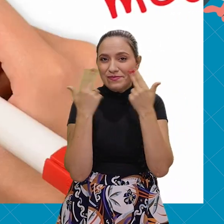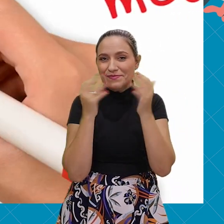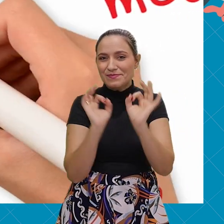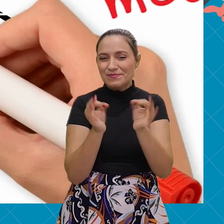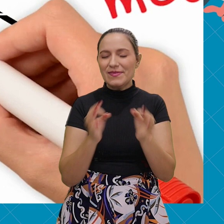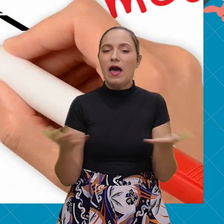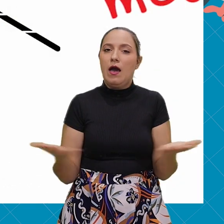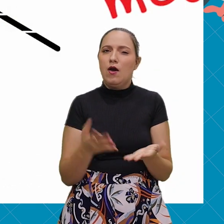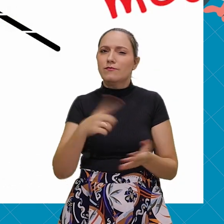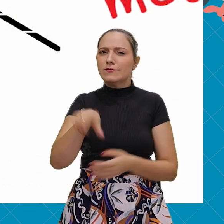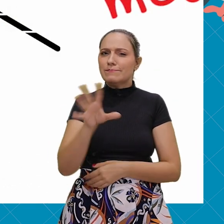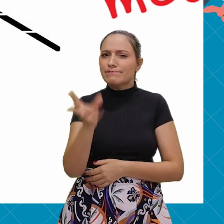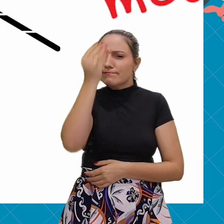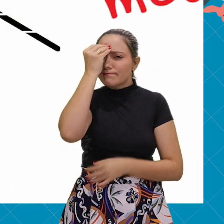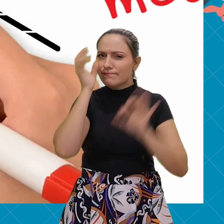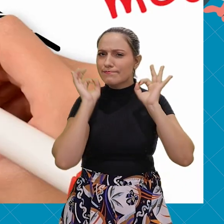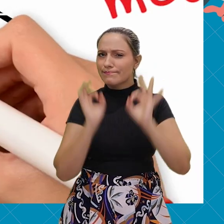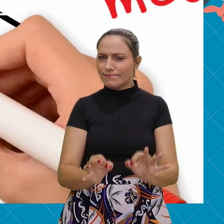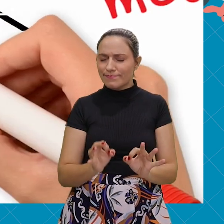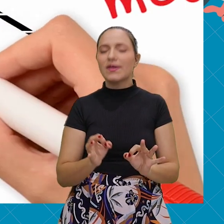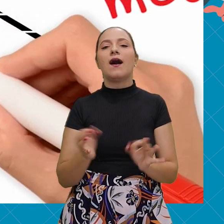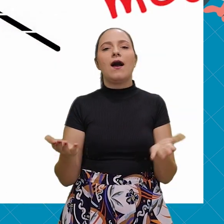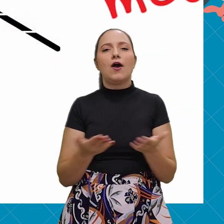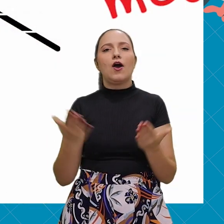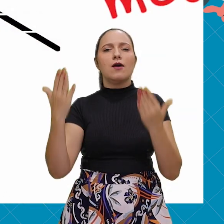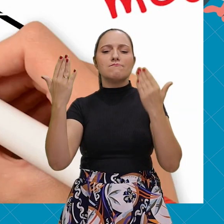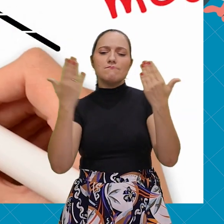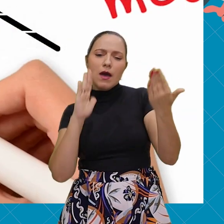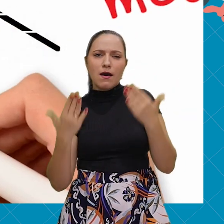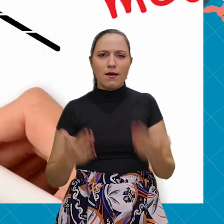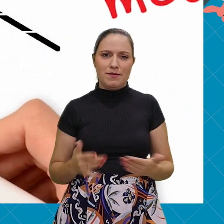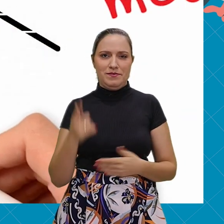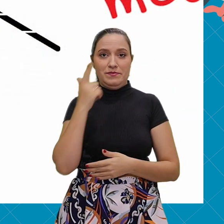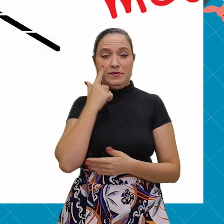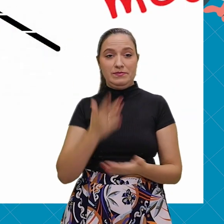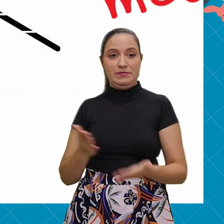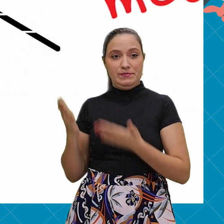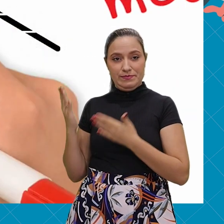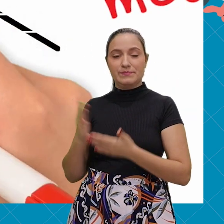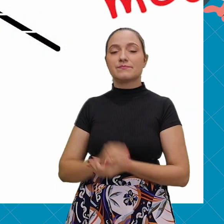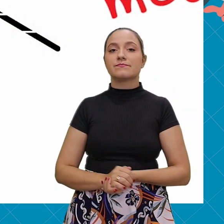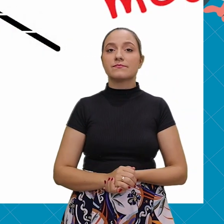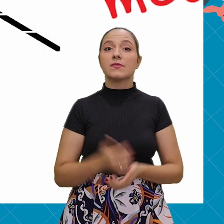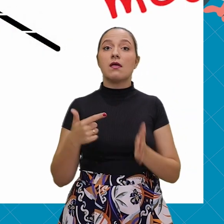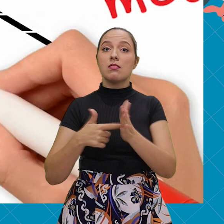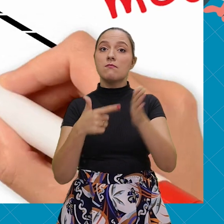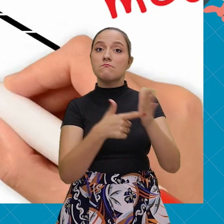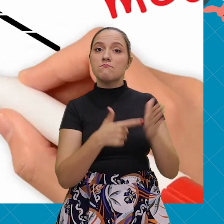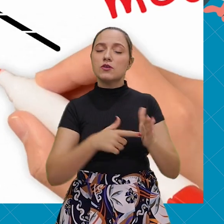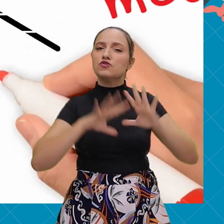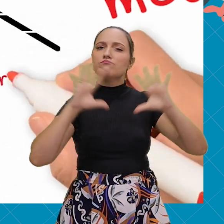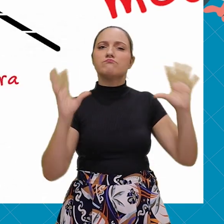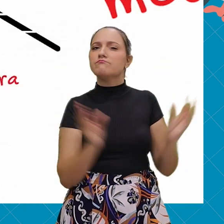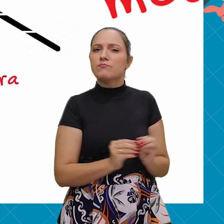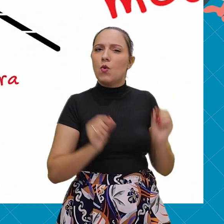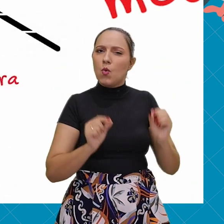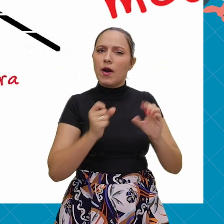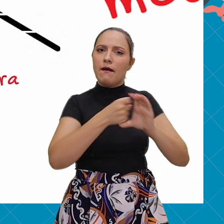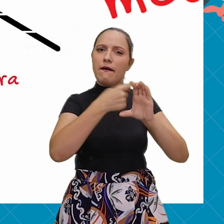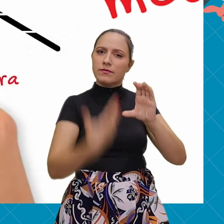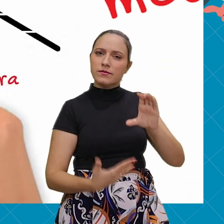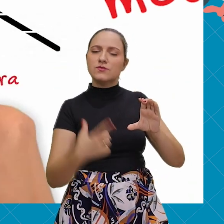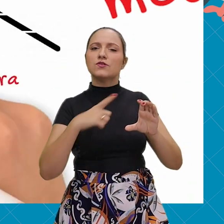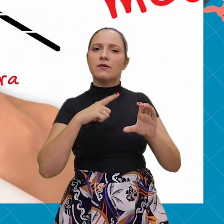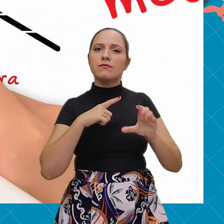tranquilo, né? Mas para isso ficar ainda mais sólido na sua cabeça, vamos fazer agora uma síntese. Então os limites, basicamente, servem